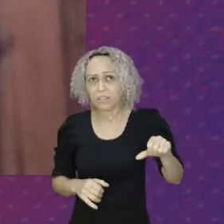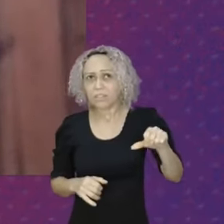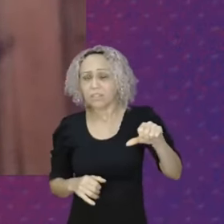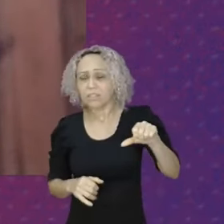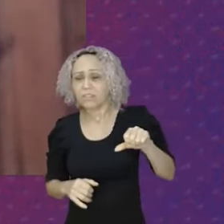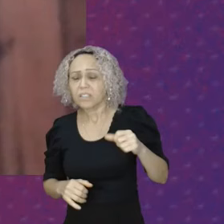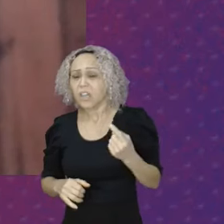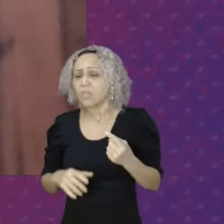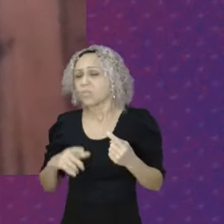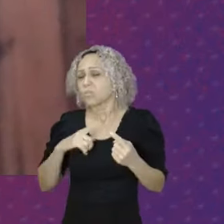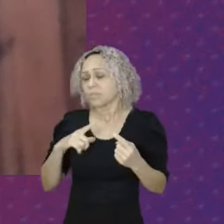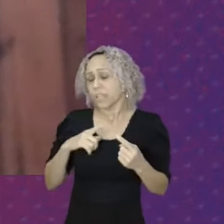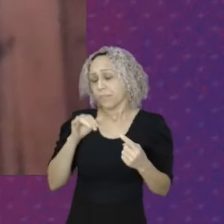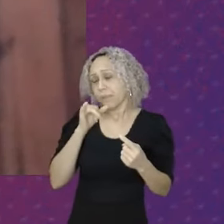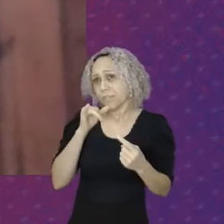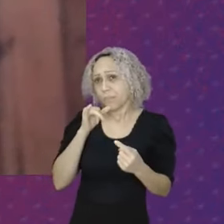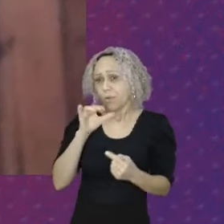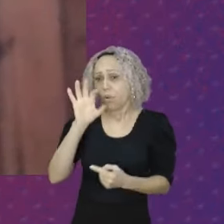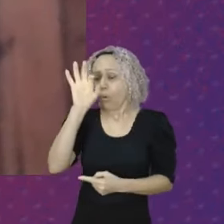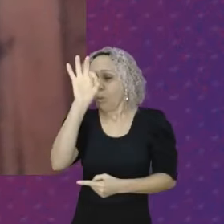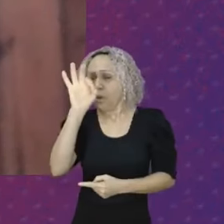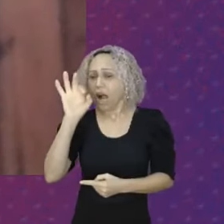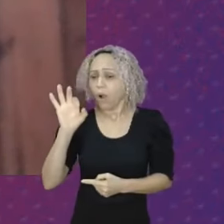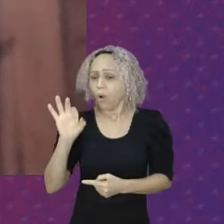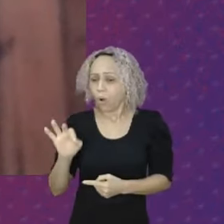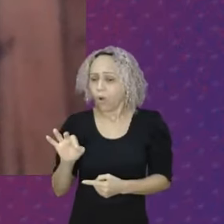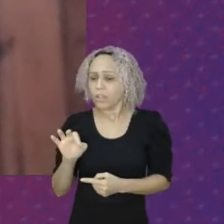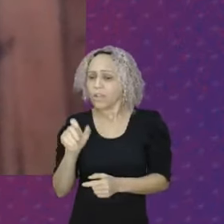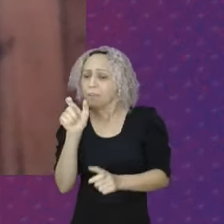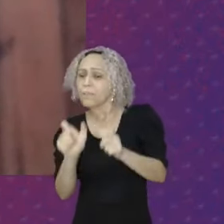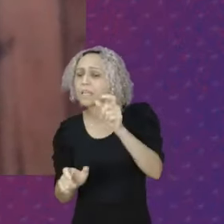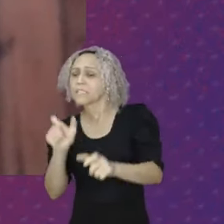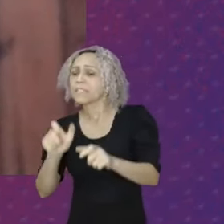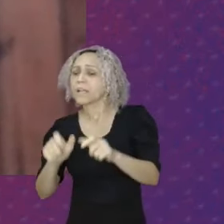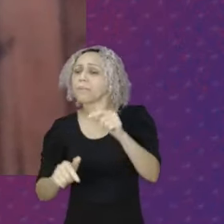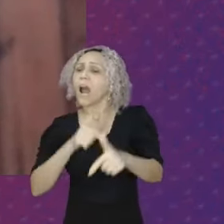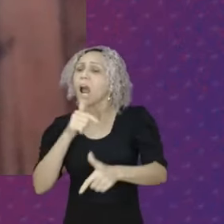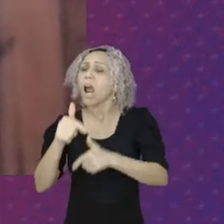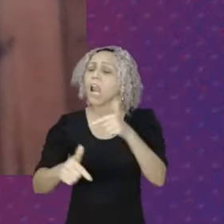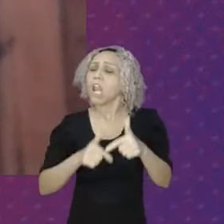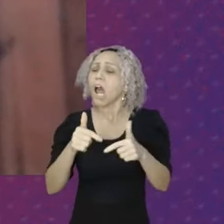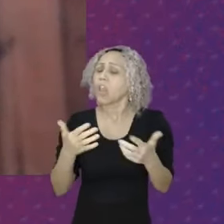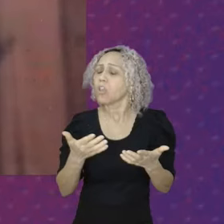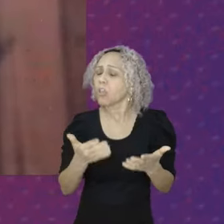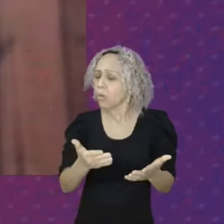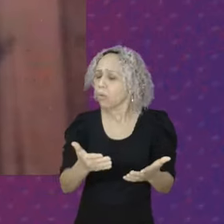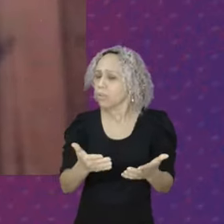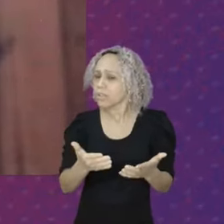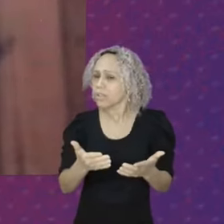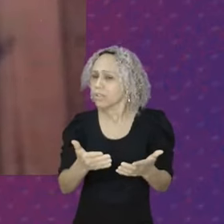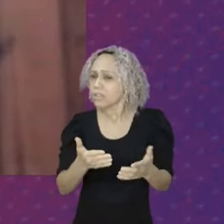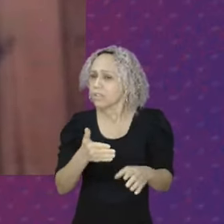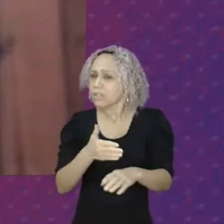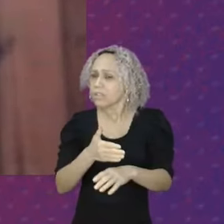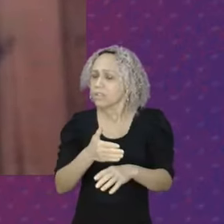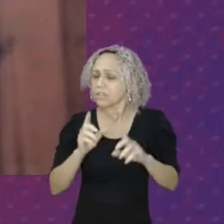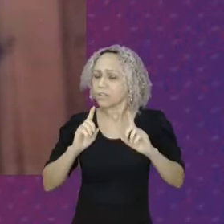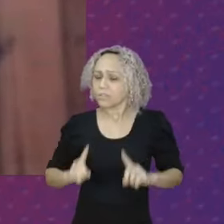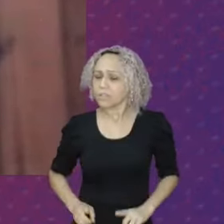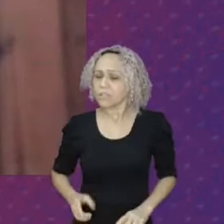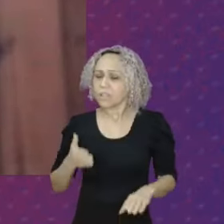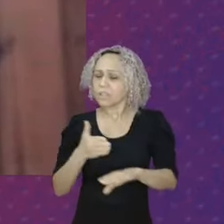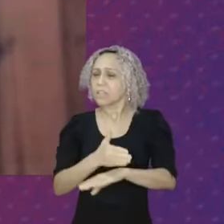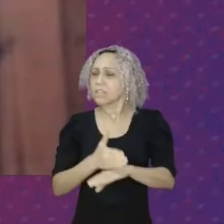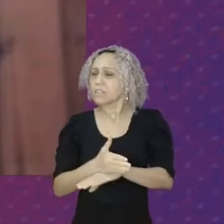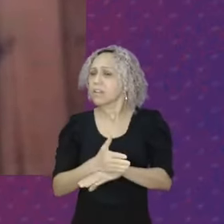cota de trabalhadores com deficiência acontece que essas vagas são preenchidas 90% com homens e com deficiências que não sejam